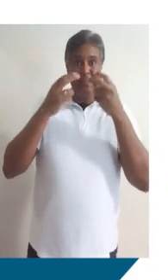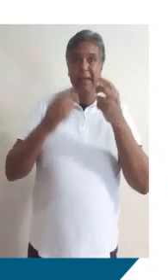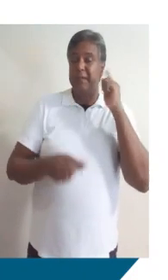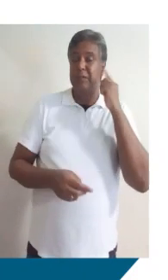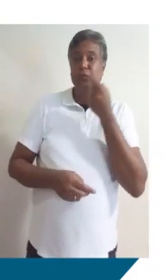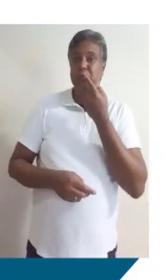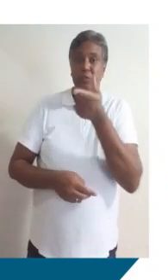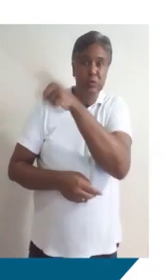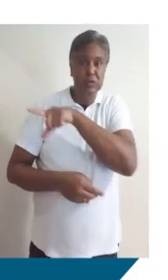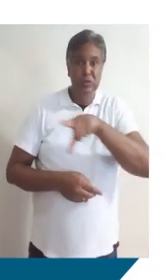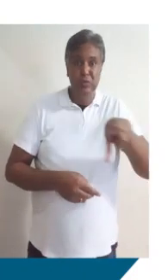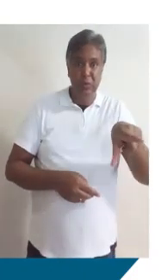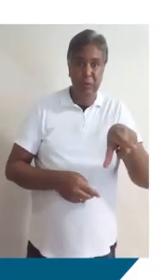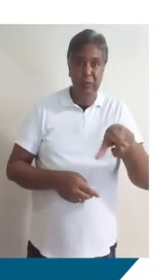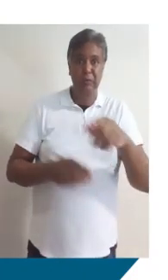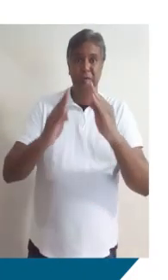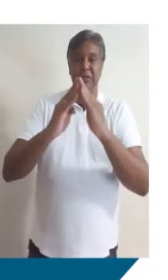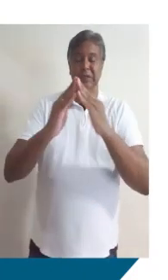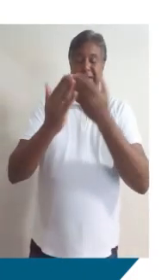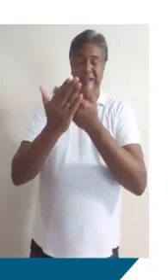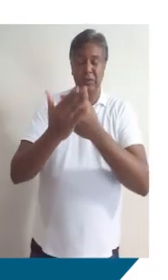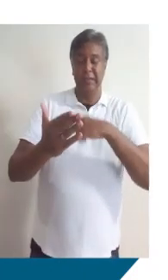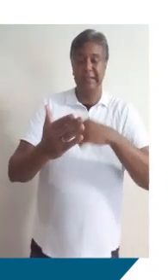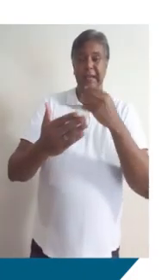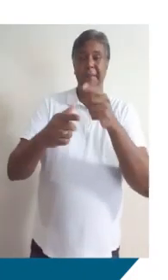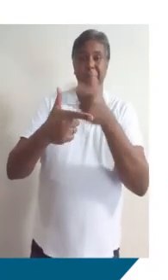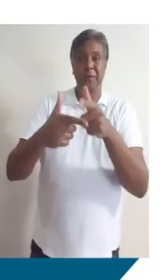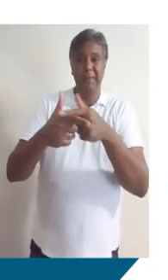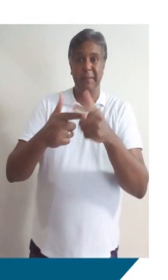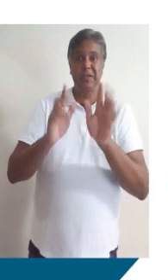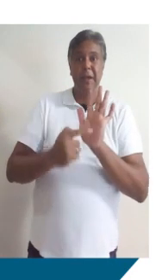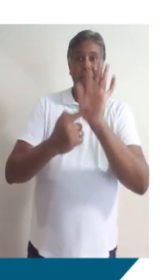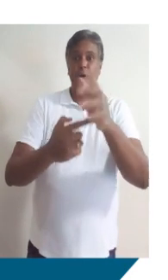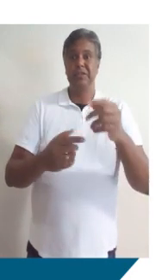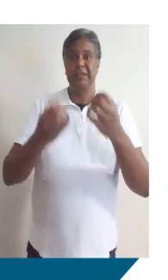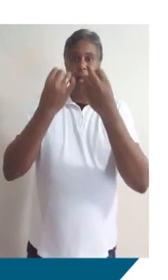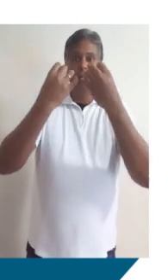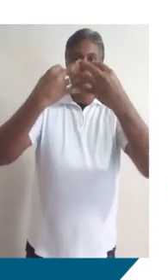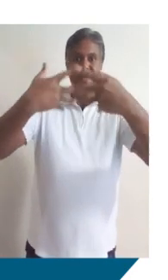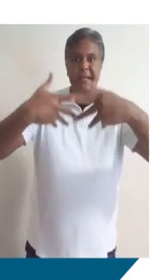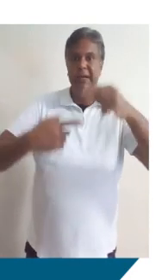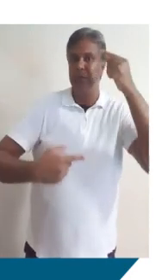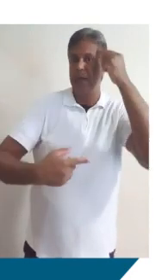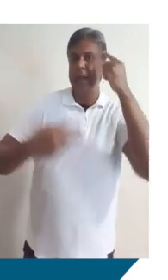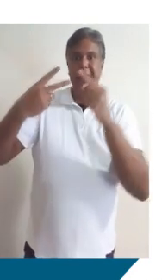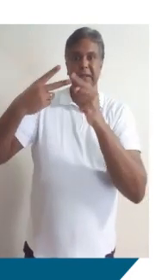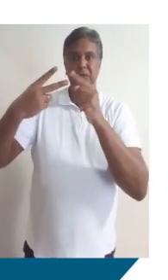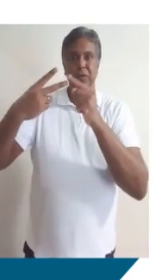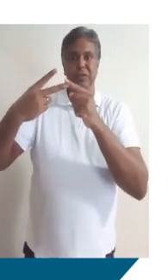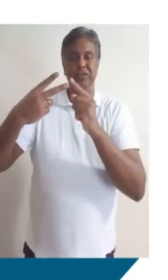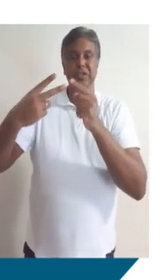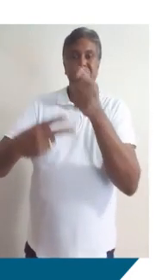na primeira frase, a expressão da ideia 2 aqui no desenvolvimento, inclusive com a repetição do